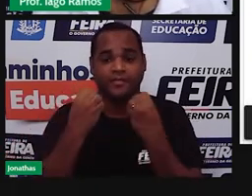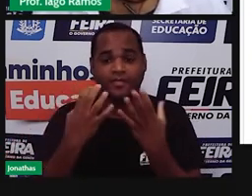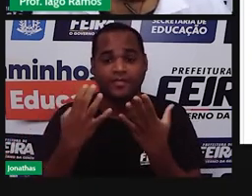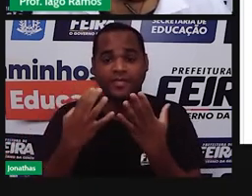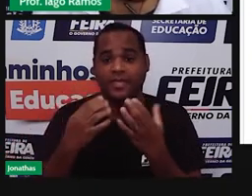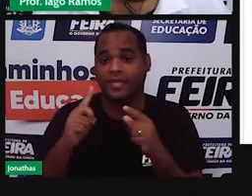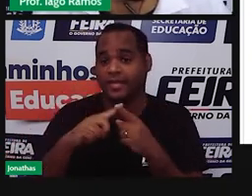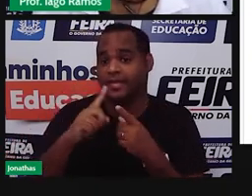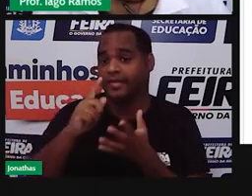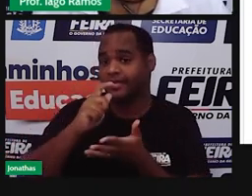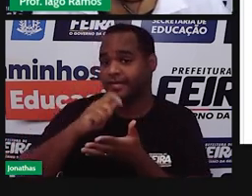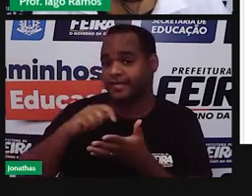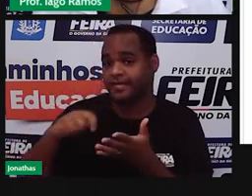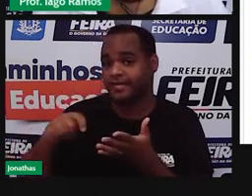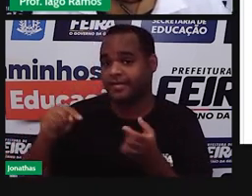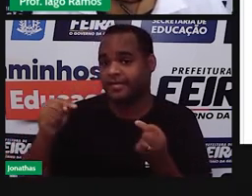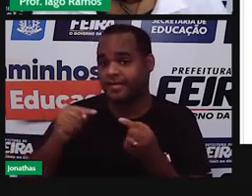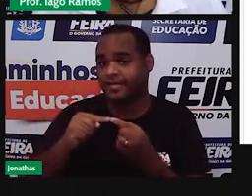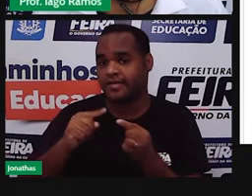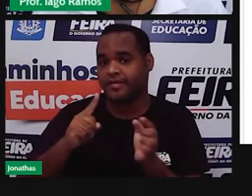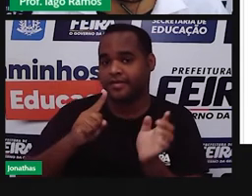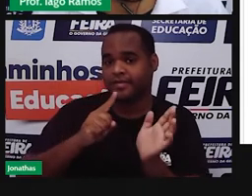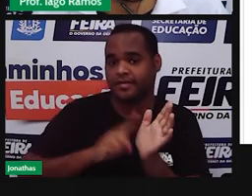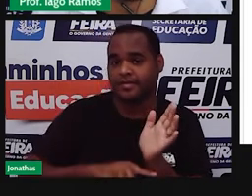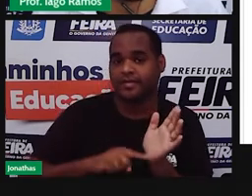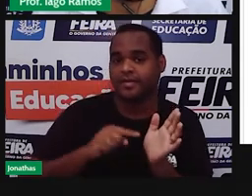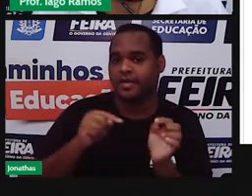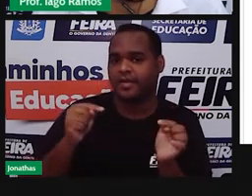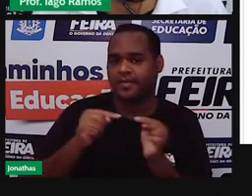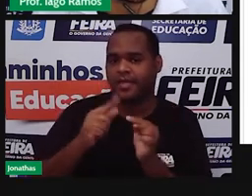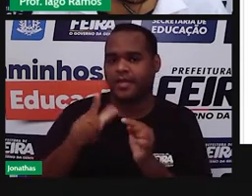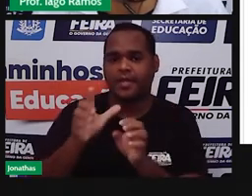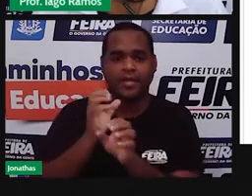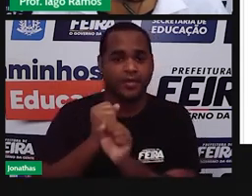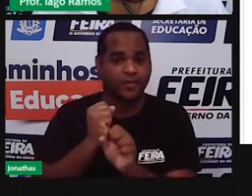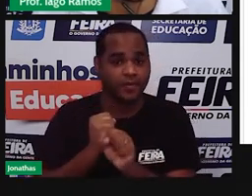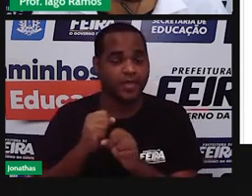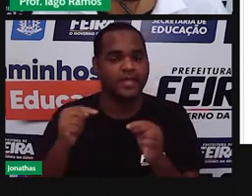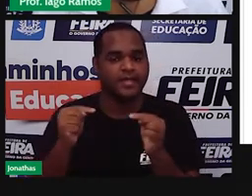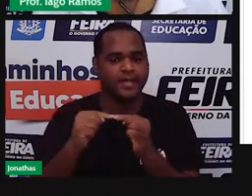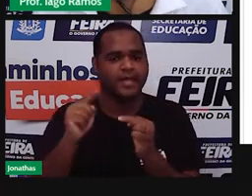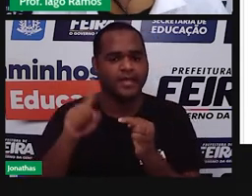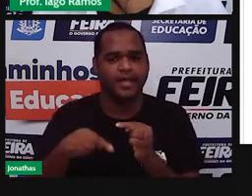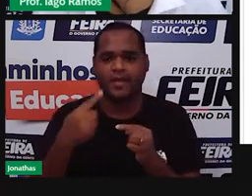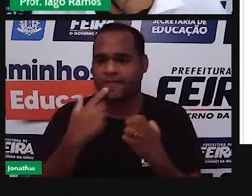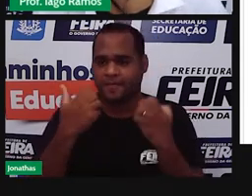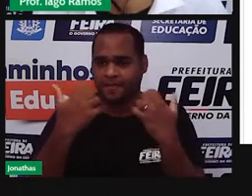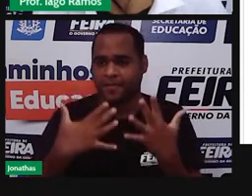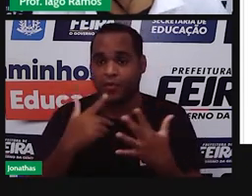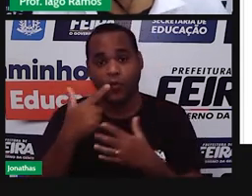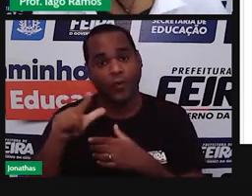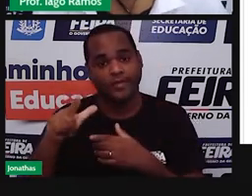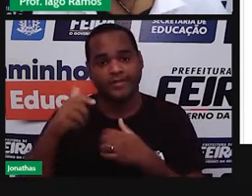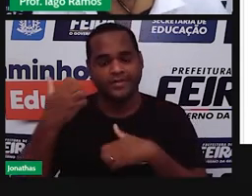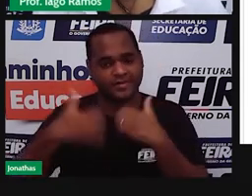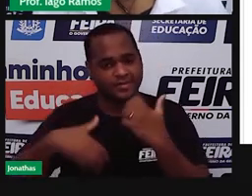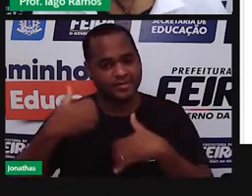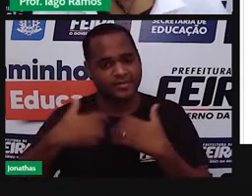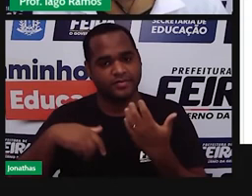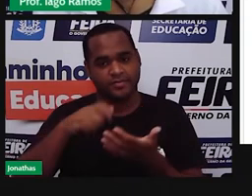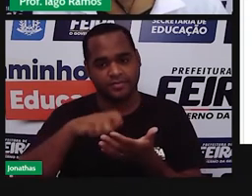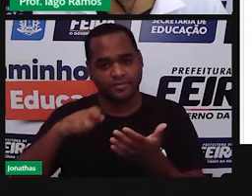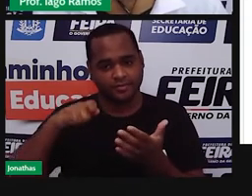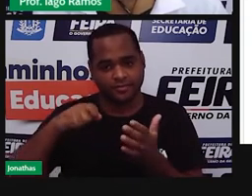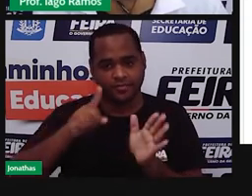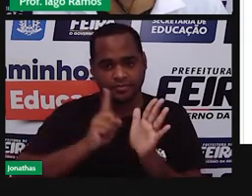Essa aqui é apenas uma outra forma de escrever essa operação aqui. Professor, deu negativo